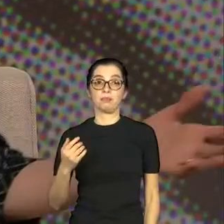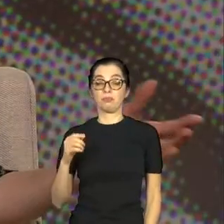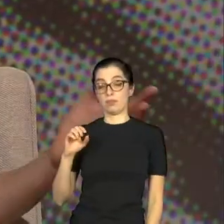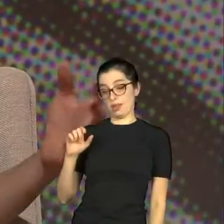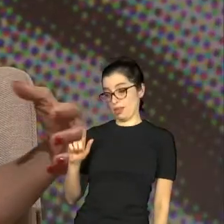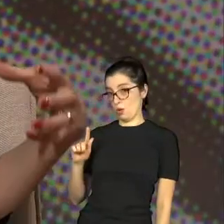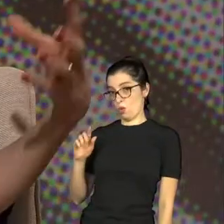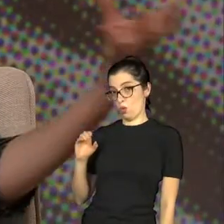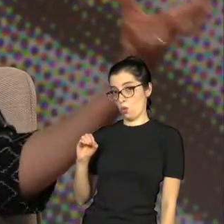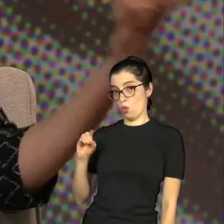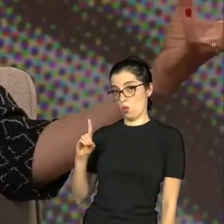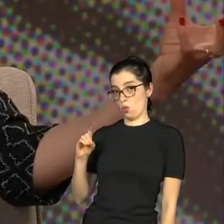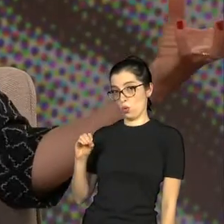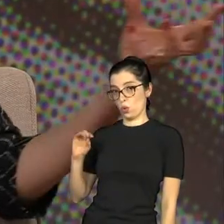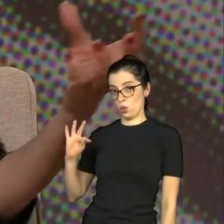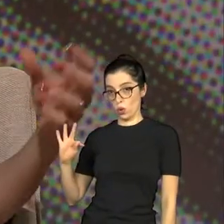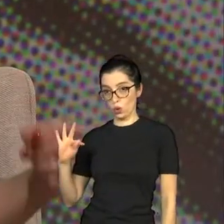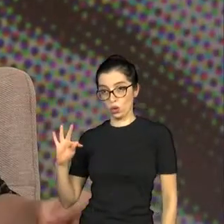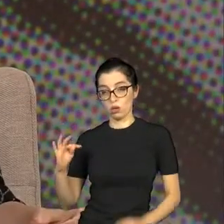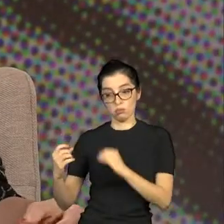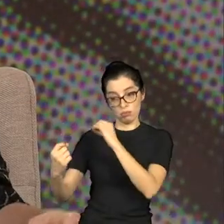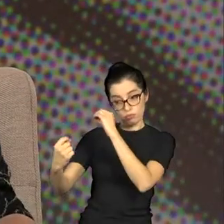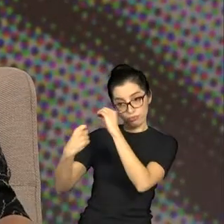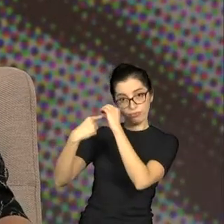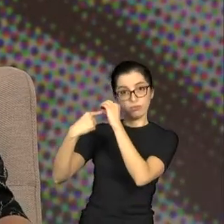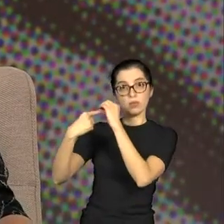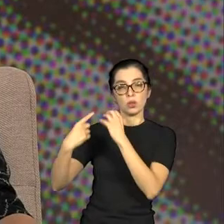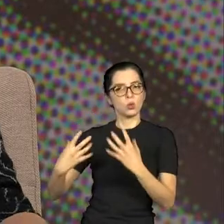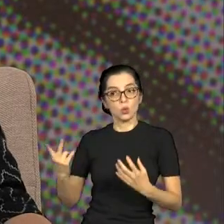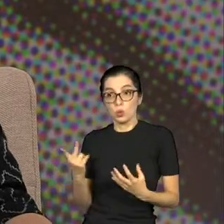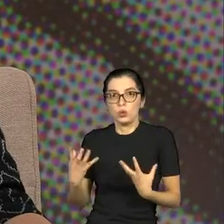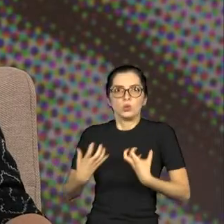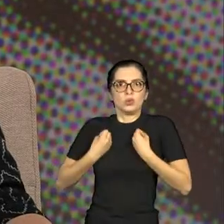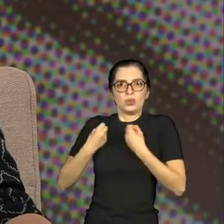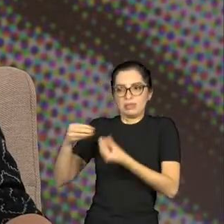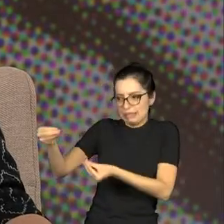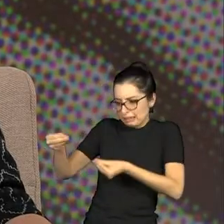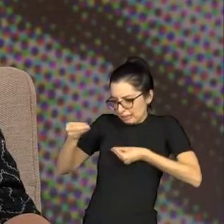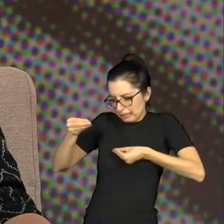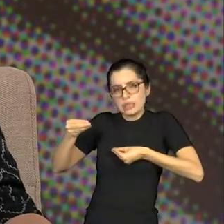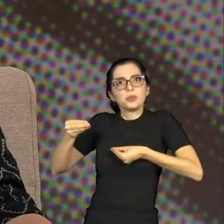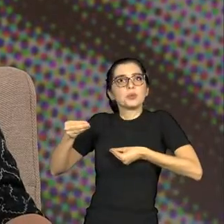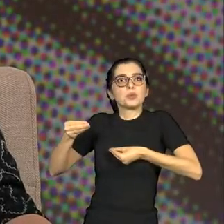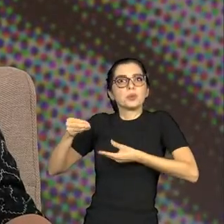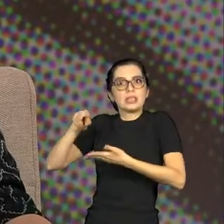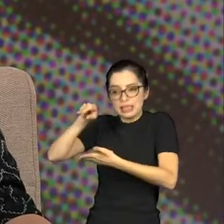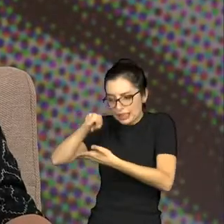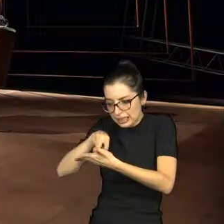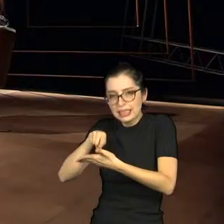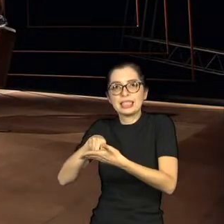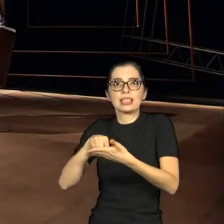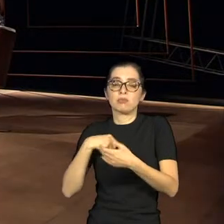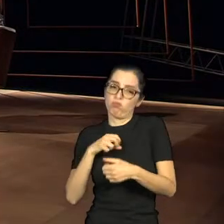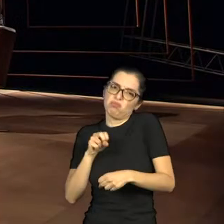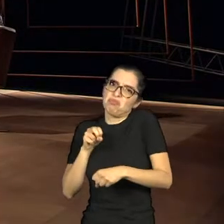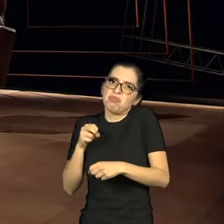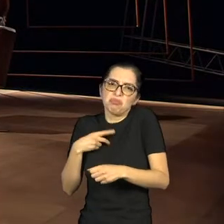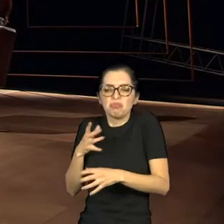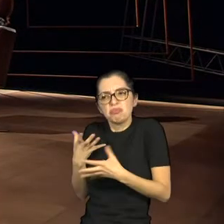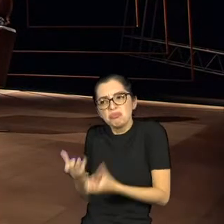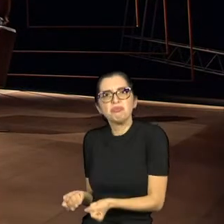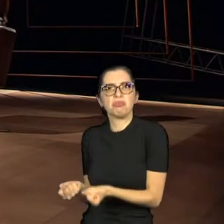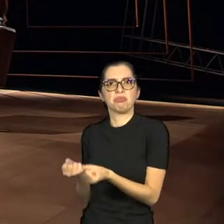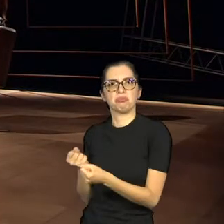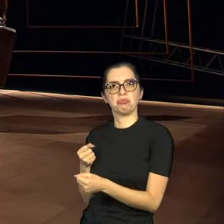no Godot. Não foi exatamente uma escolha. Mas o Galileu, quando eu li o Galileu, o texto, eu falava, gente,